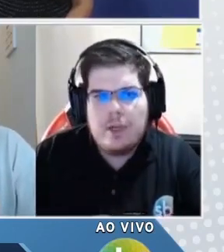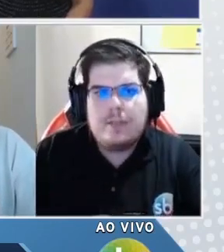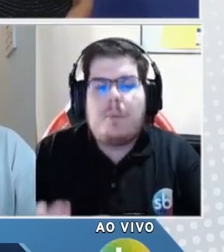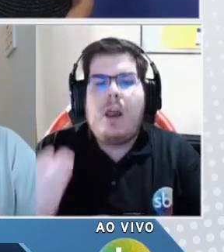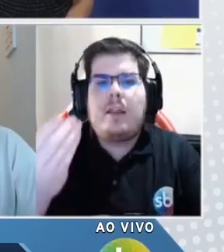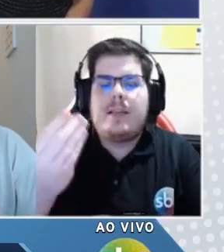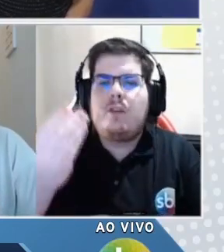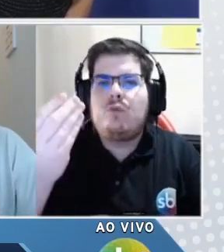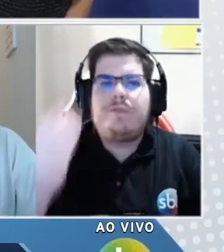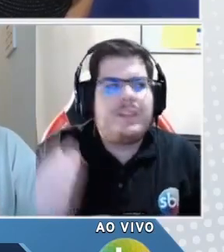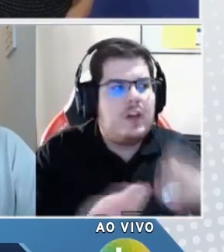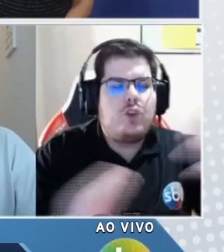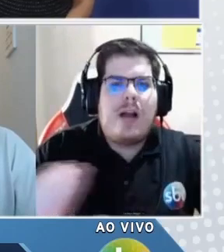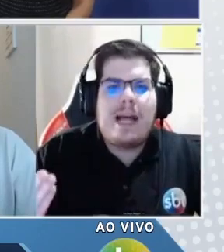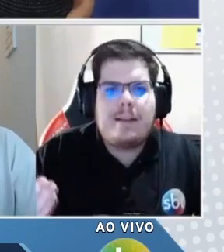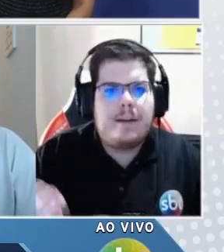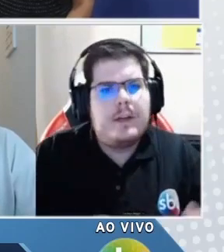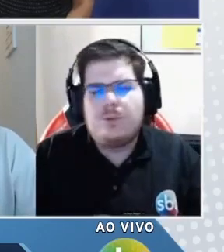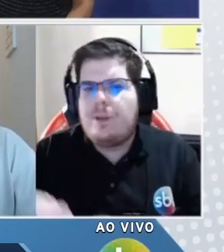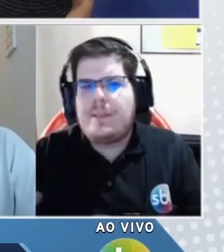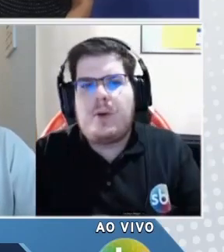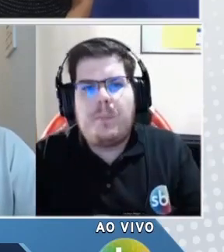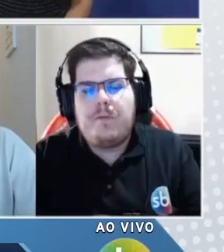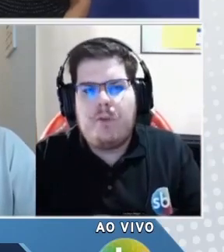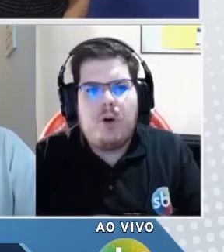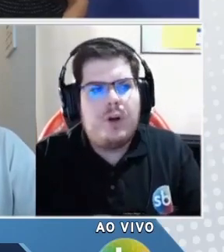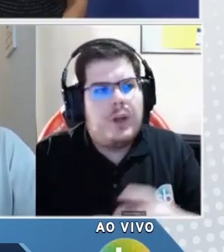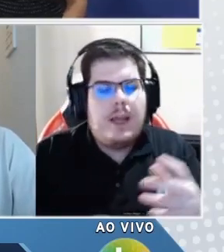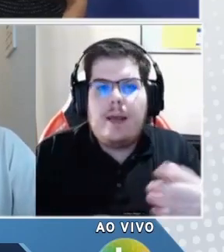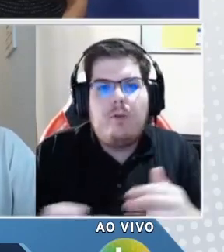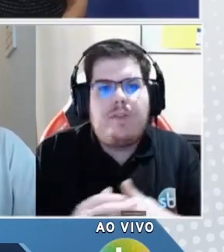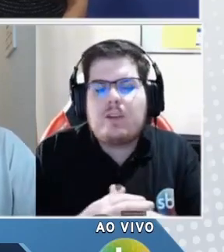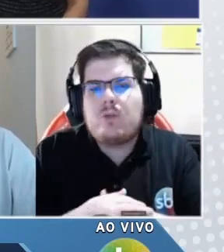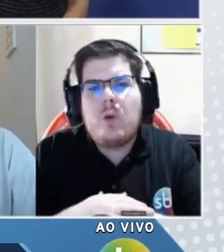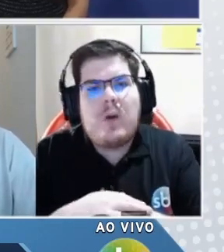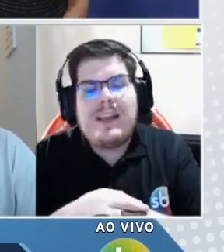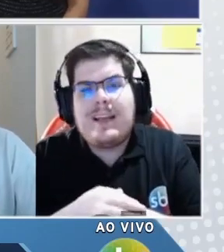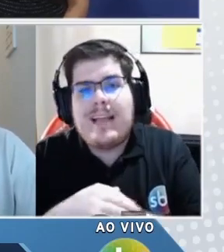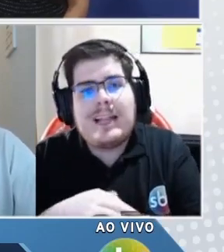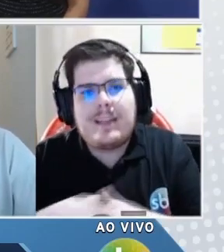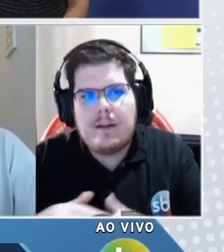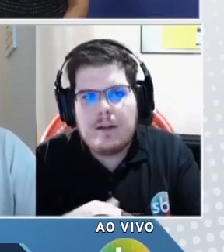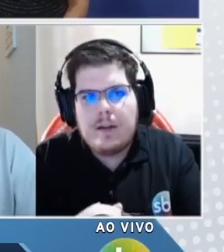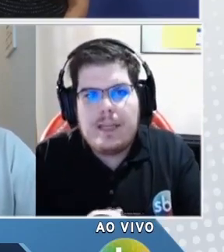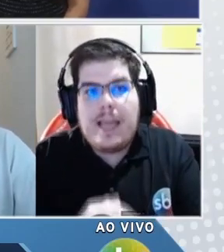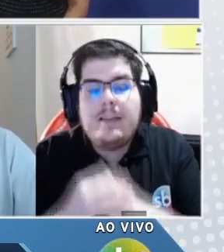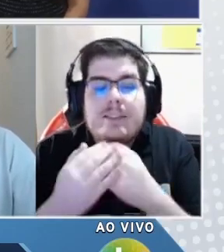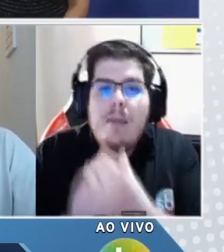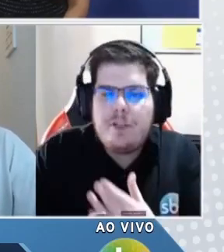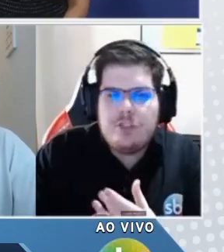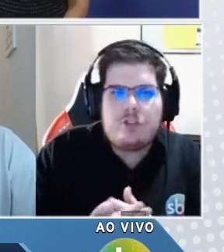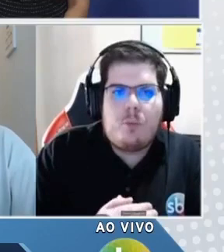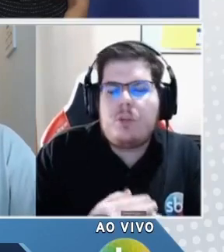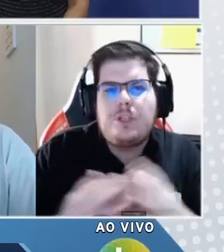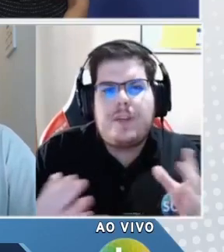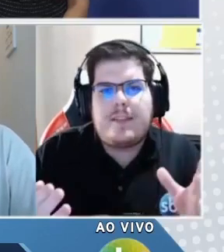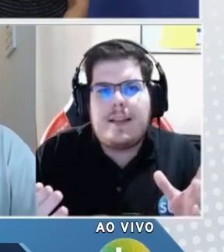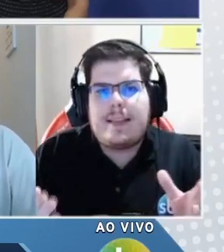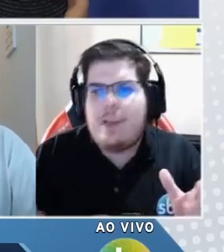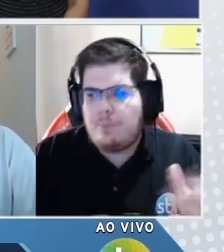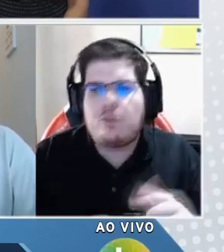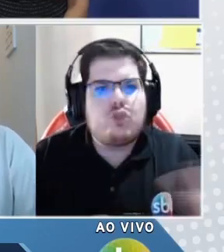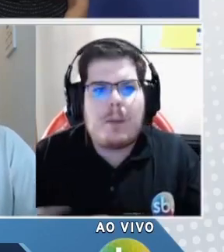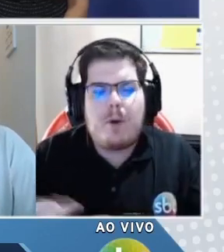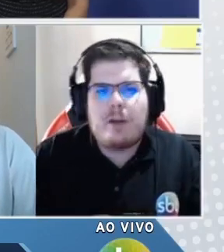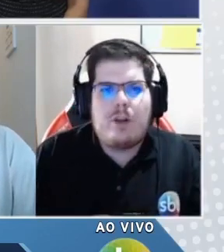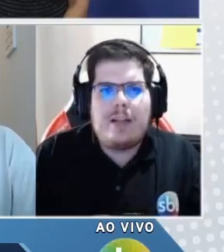É simples. Se ele não fizer uma jogada, não receber um pivô, o Vasco não cria nada. E ele sabe disso. Então, muitas vezes, ele